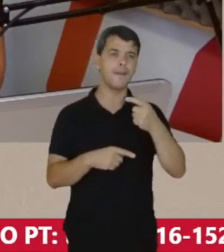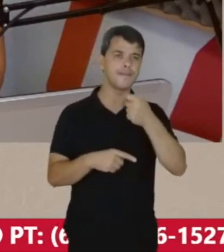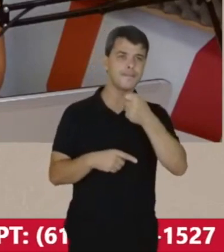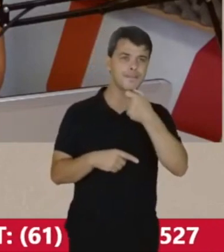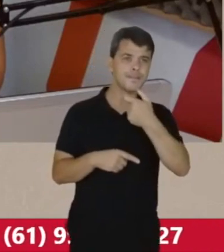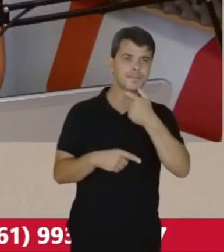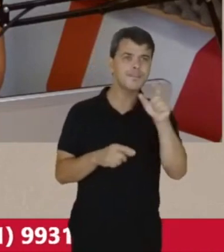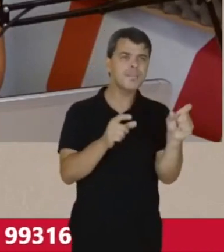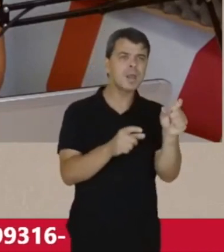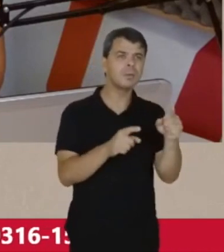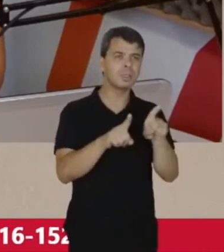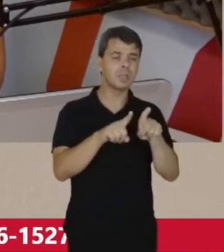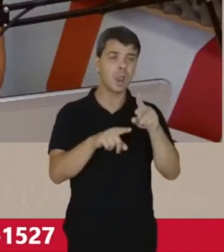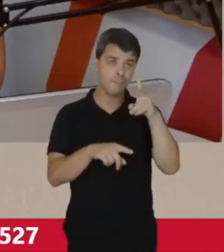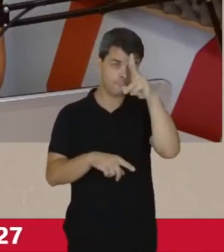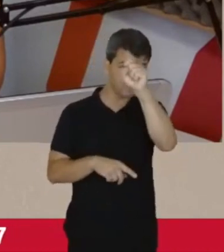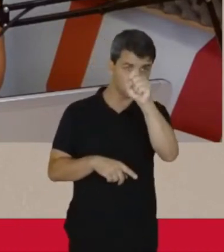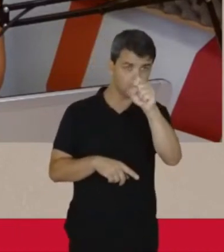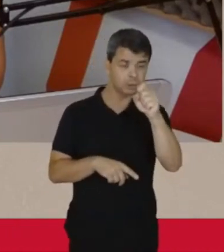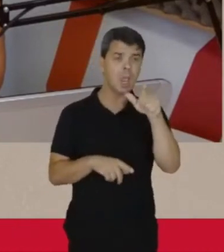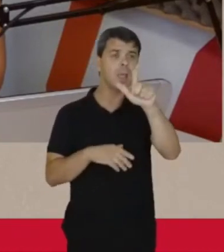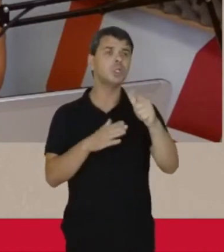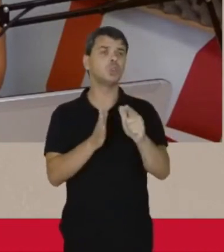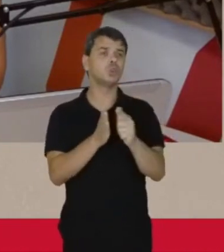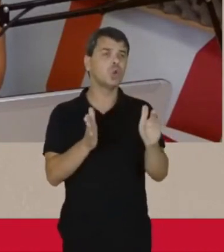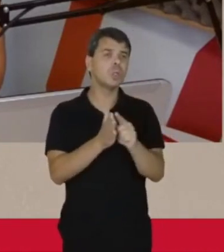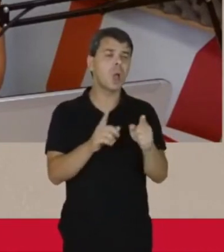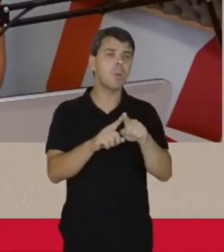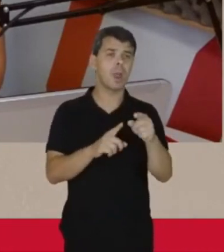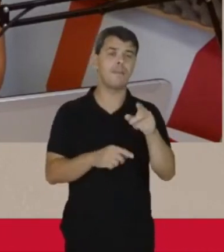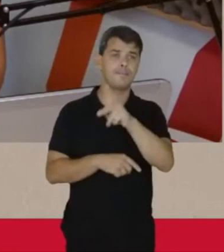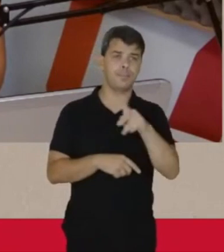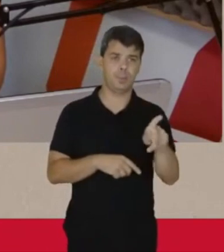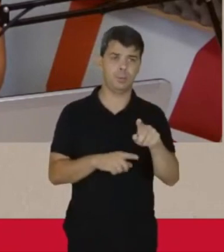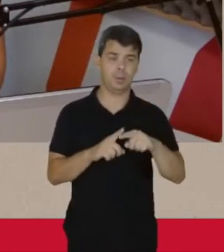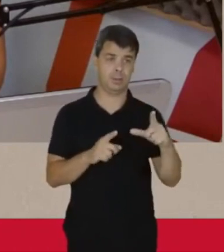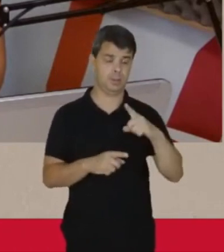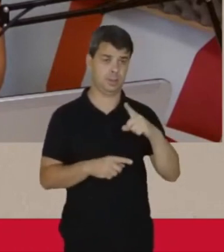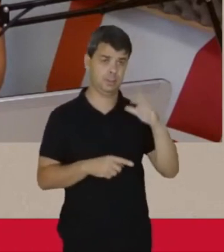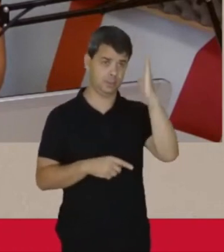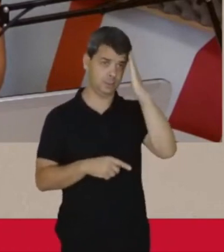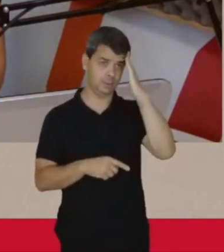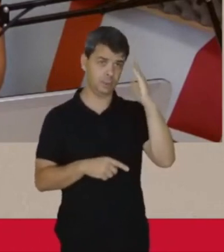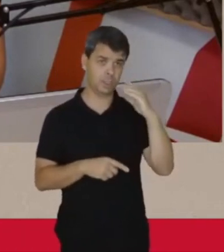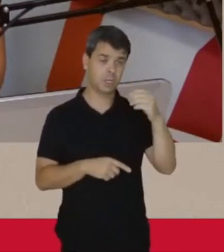sou do jornalismo, você é da educação, nós sabemos a força que a palavra tem e a gente sabe